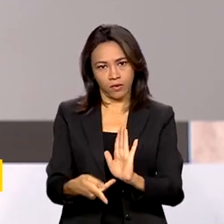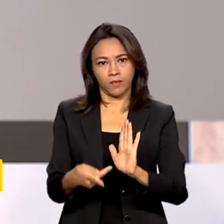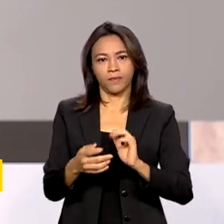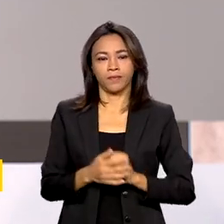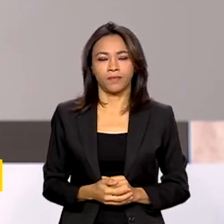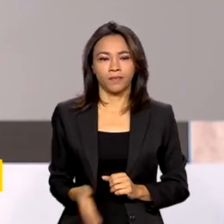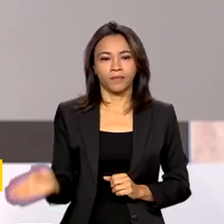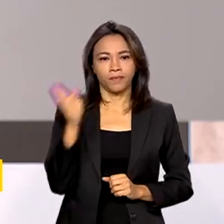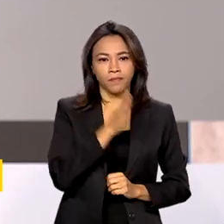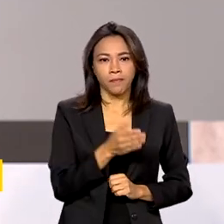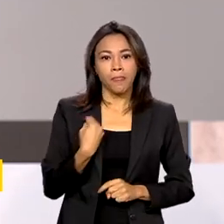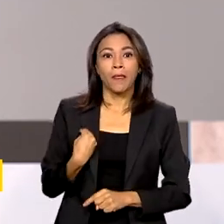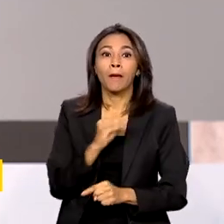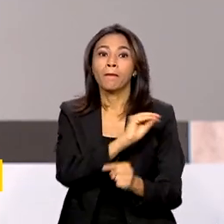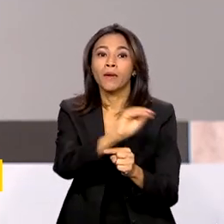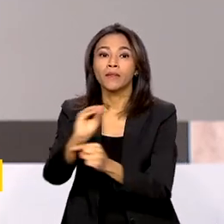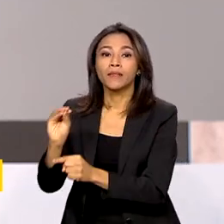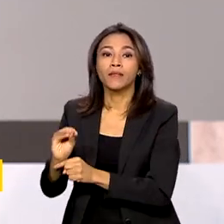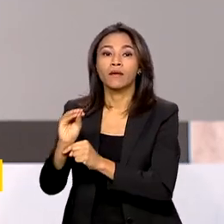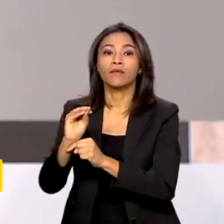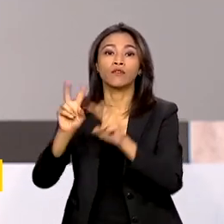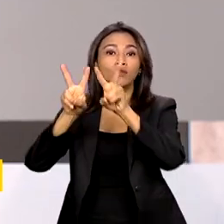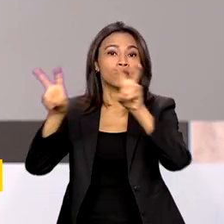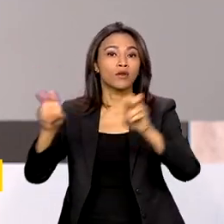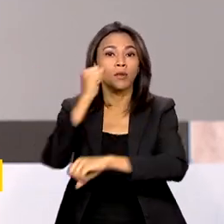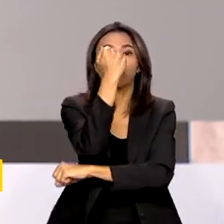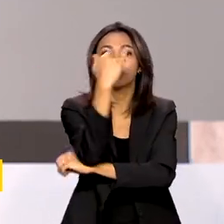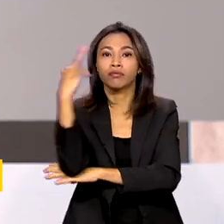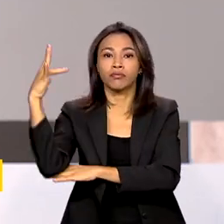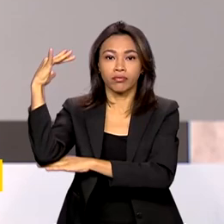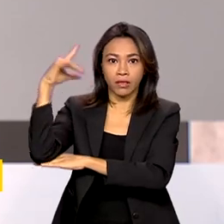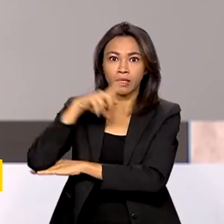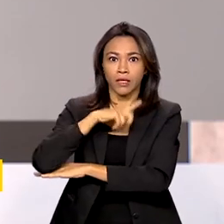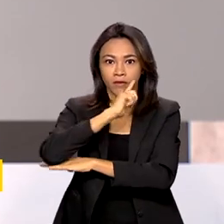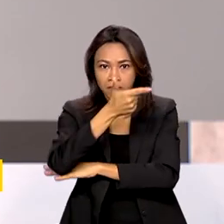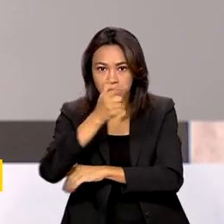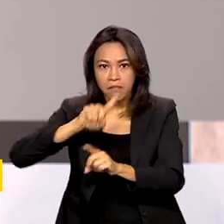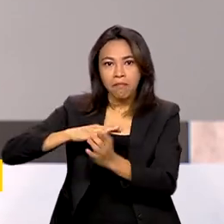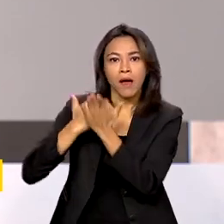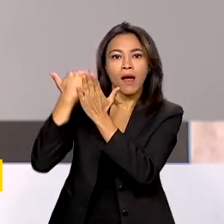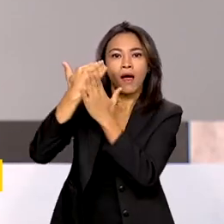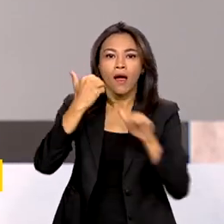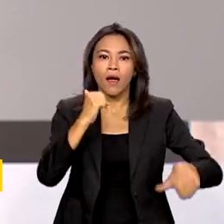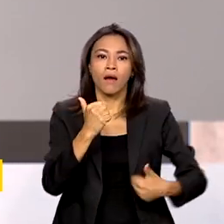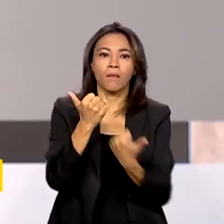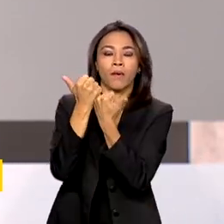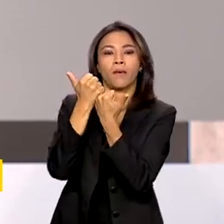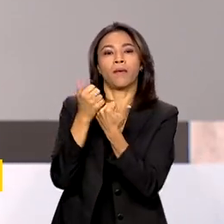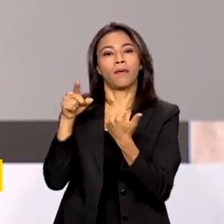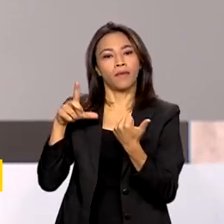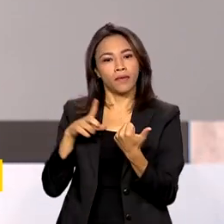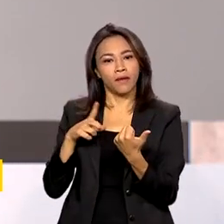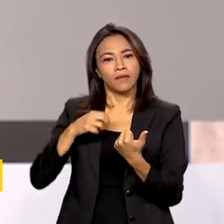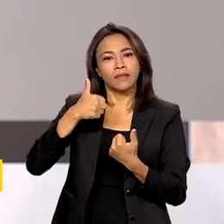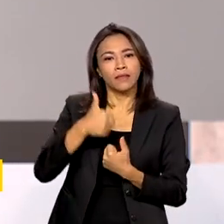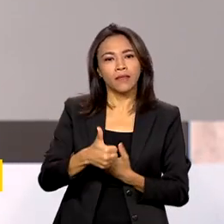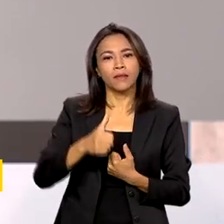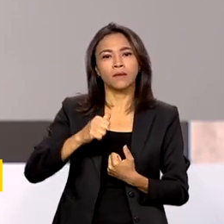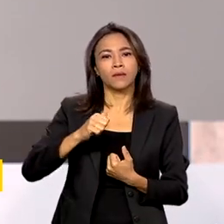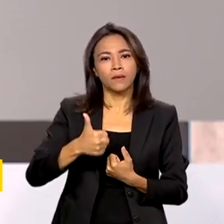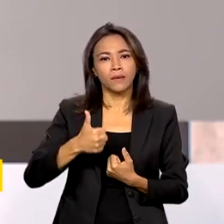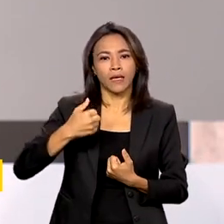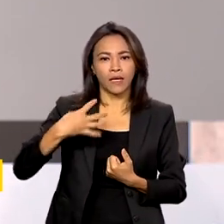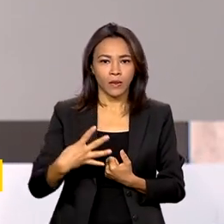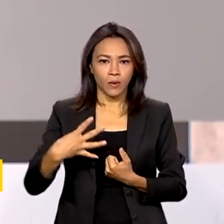A proteção ao meio ambiente ganhou reforço. O Conselho Nacional do Meio Ambiente agora conta com 114